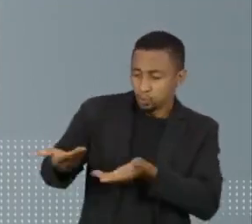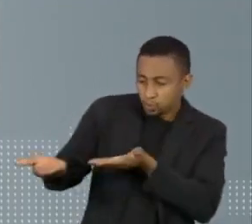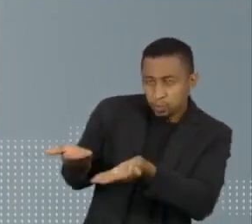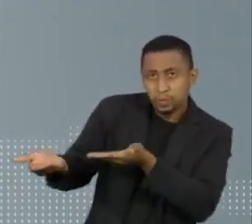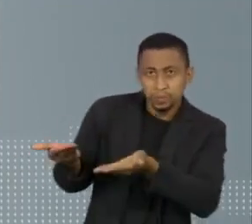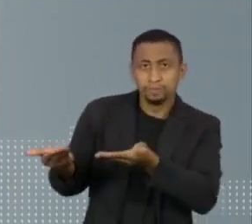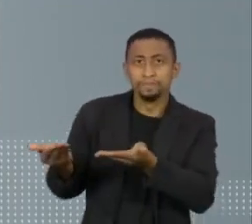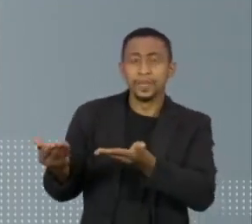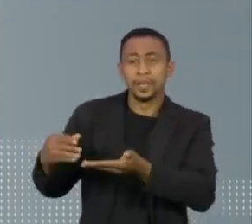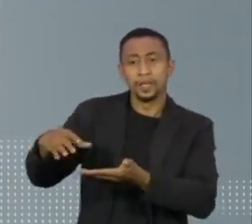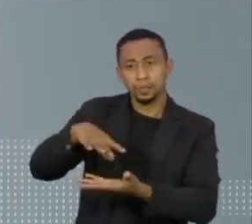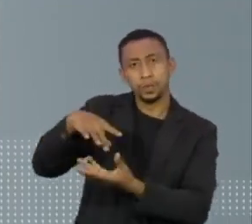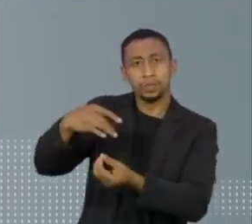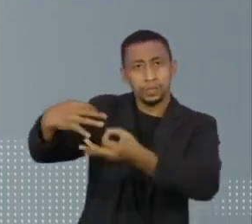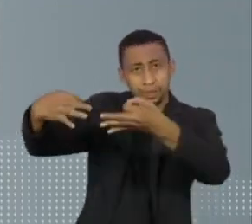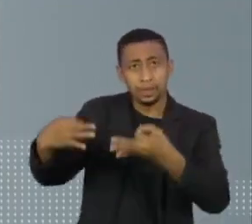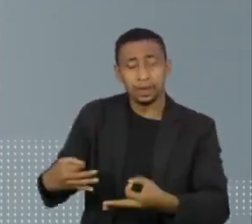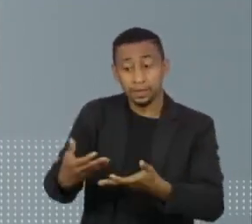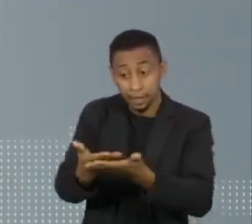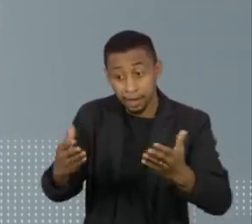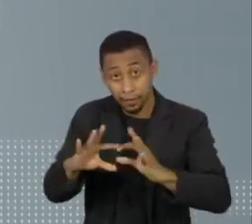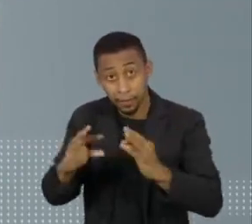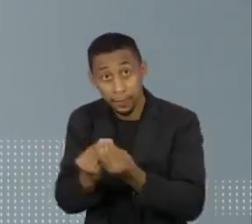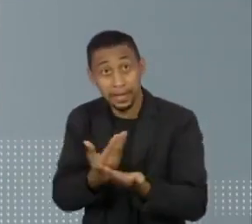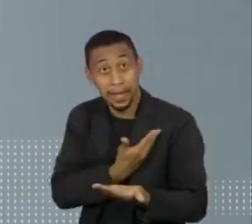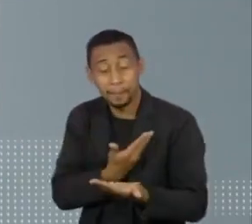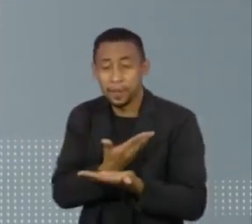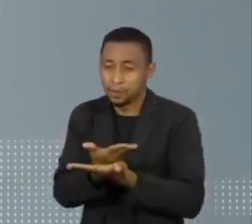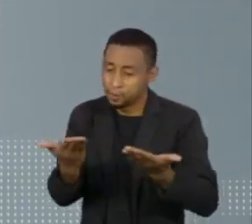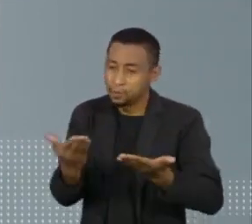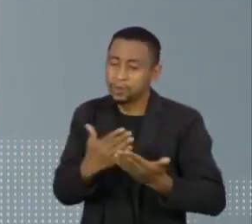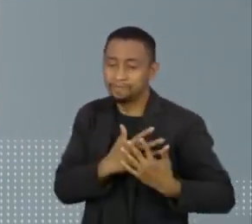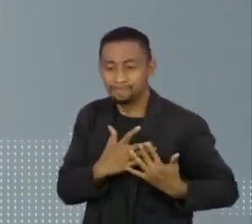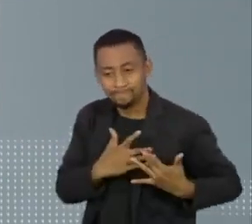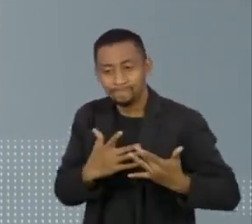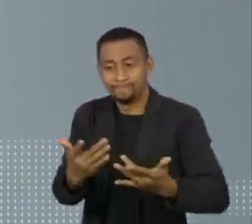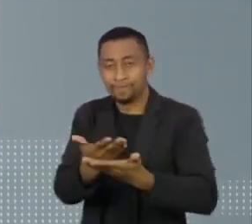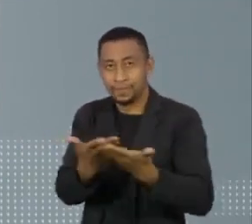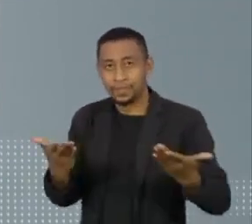solidariedade aos seus familiares e amigos neste momento difícil. Vá em paz, Bruno."